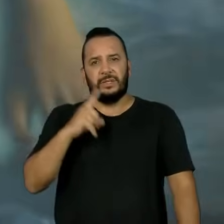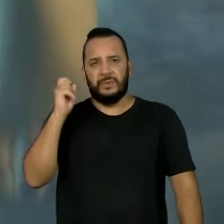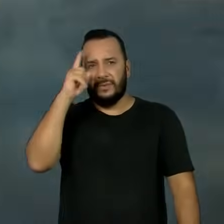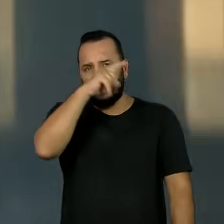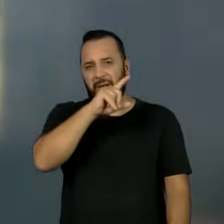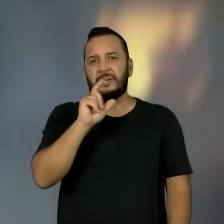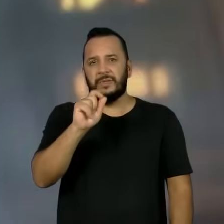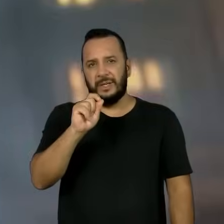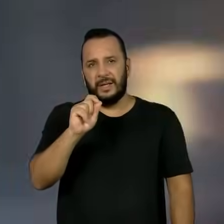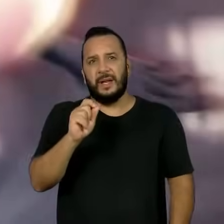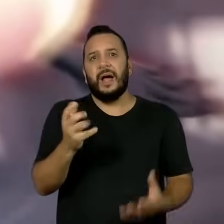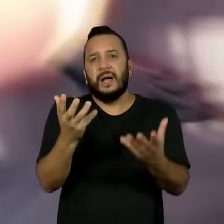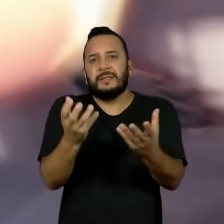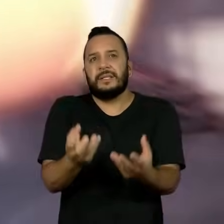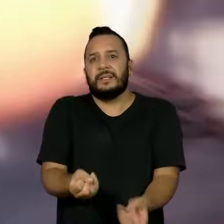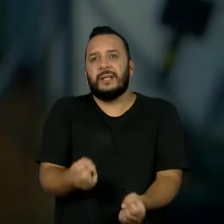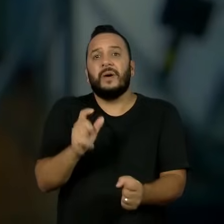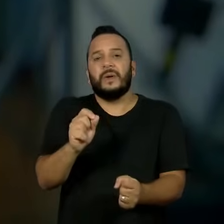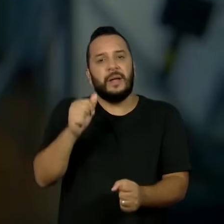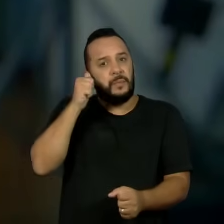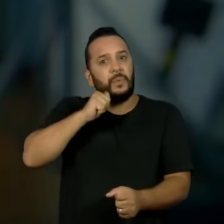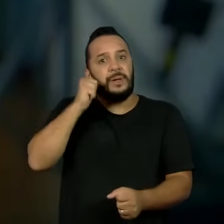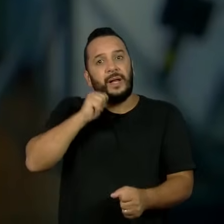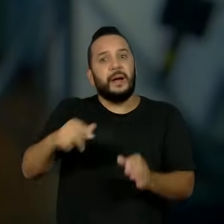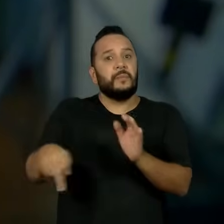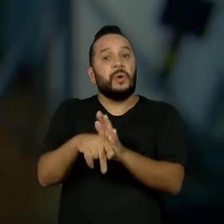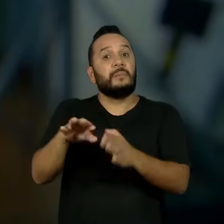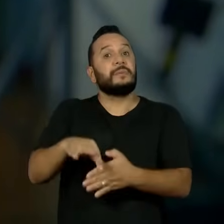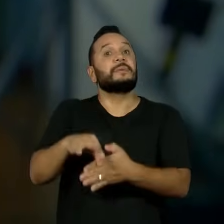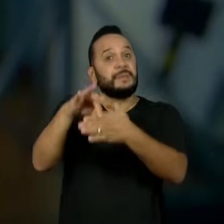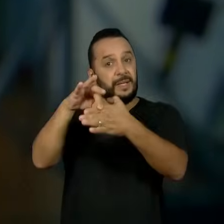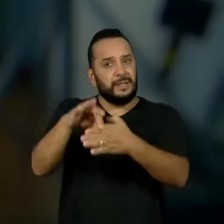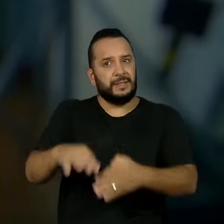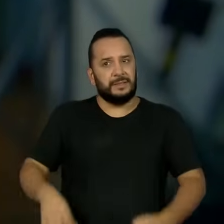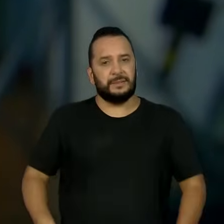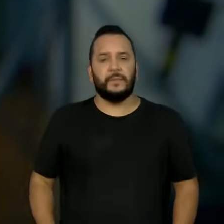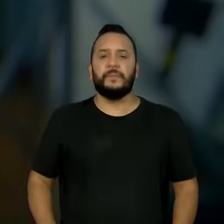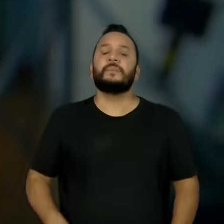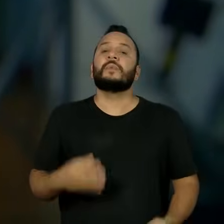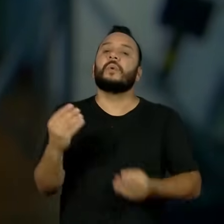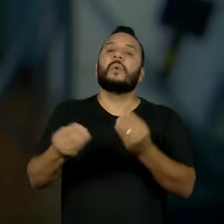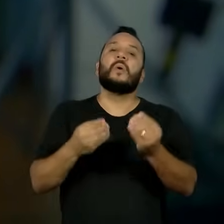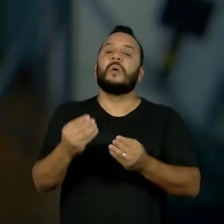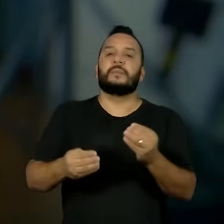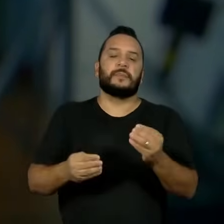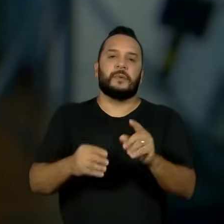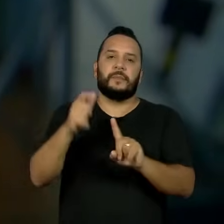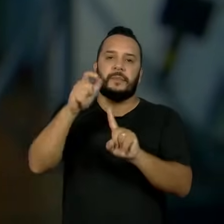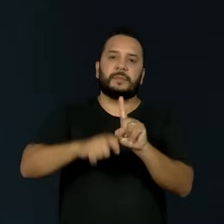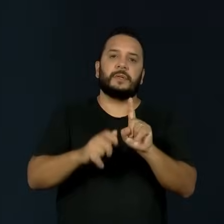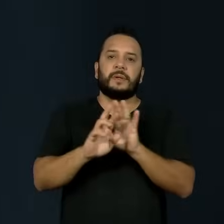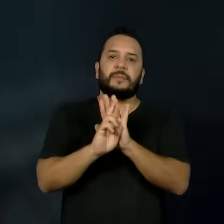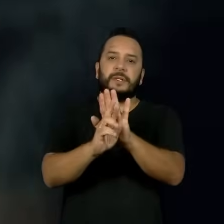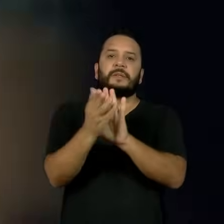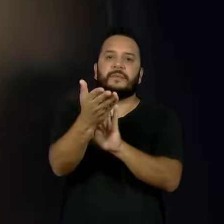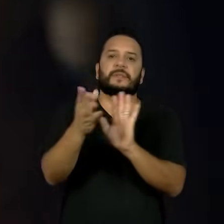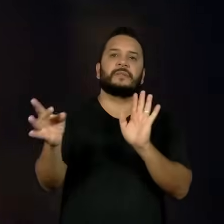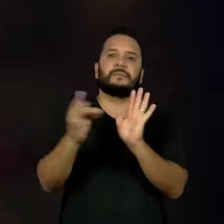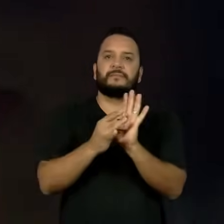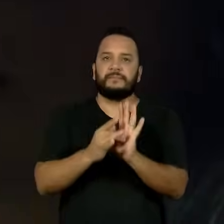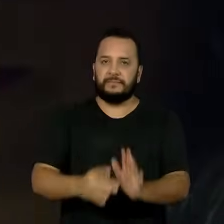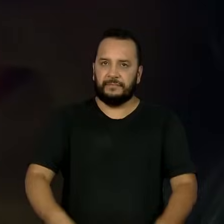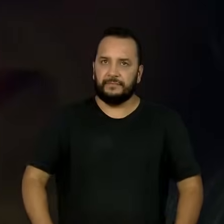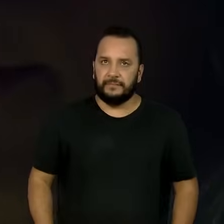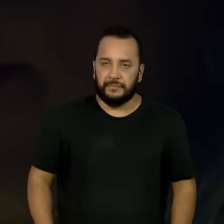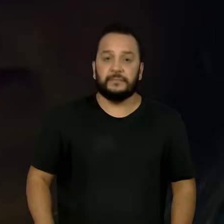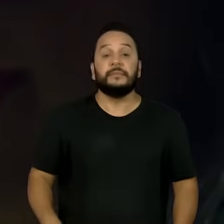aceitar as mulheres como liderança. Como seria essa personagem que te representa de verdade? Bom, primeiro ela